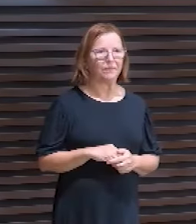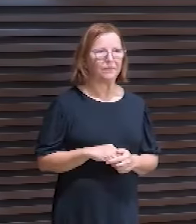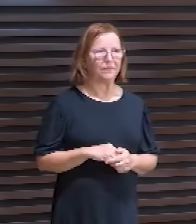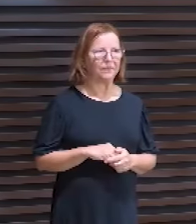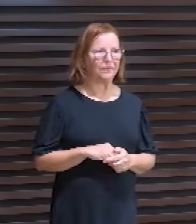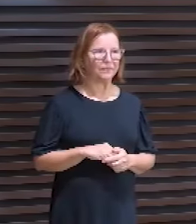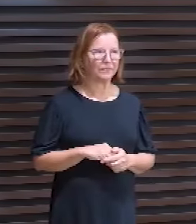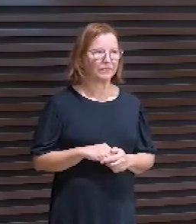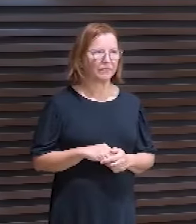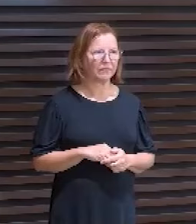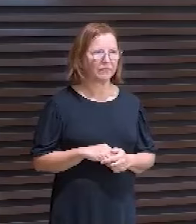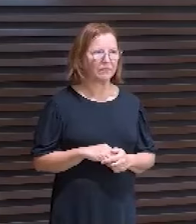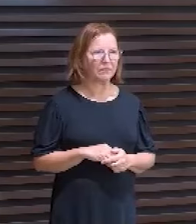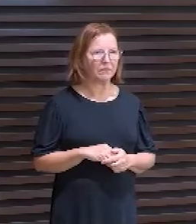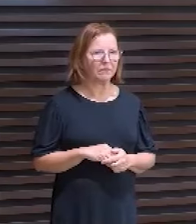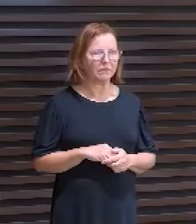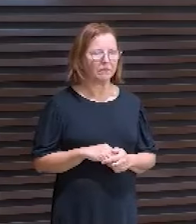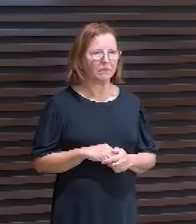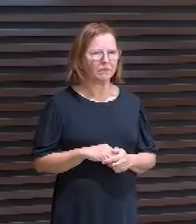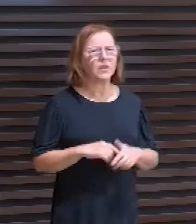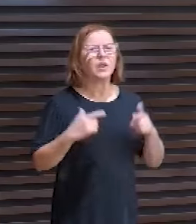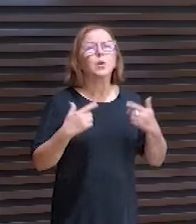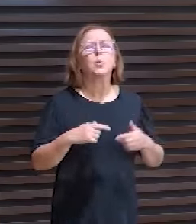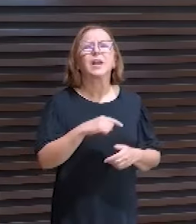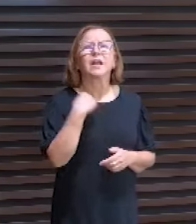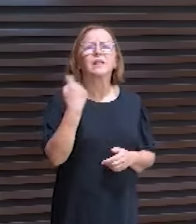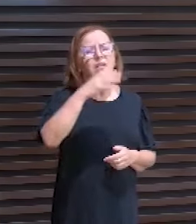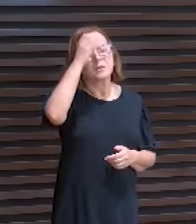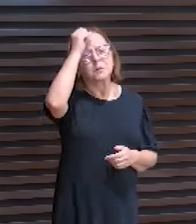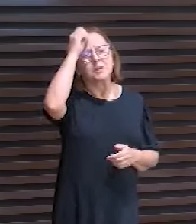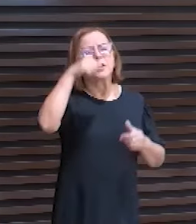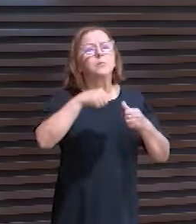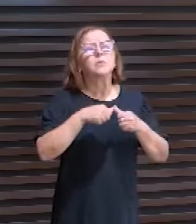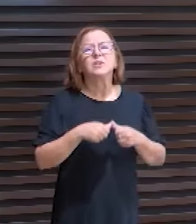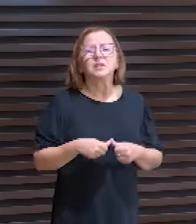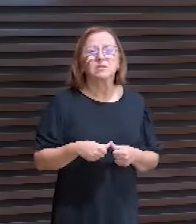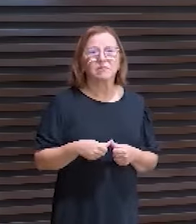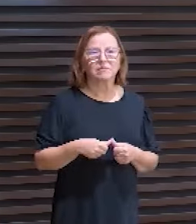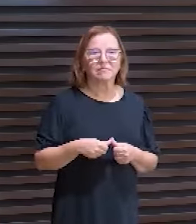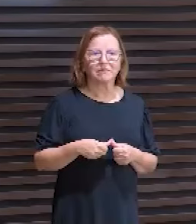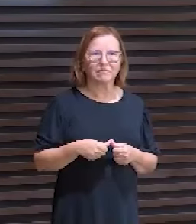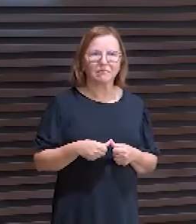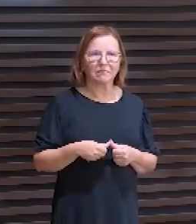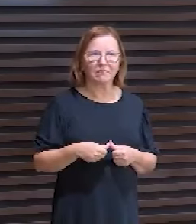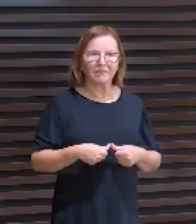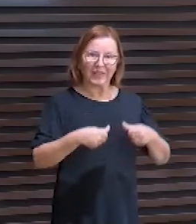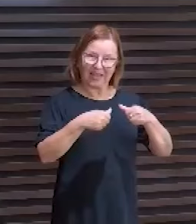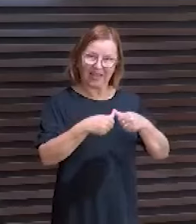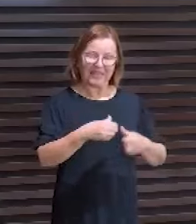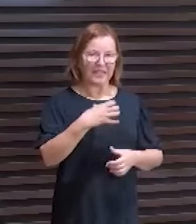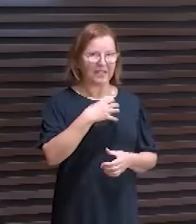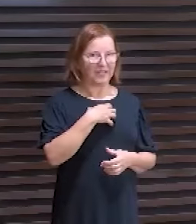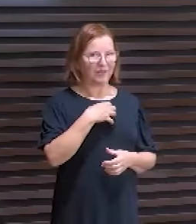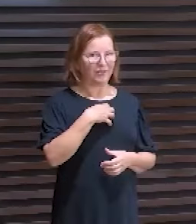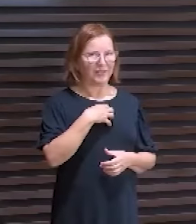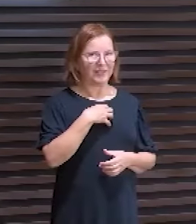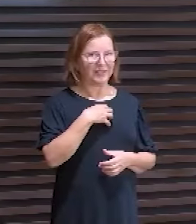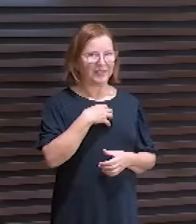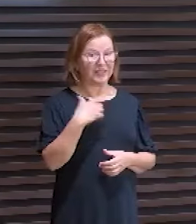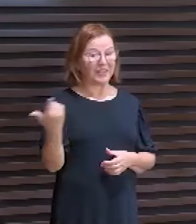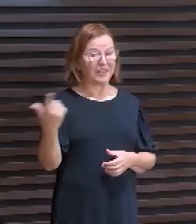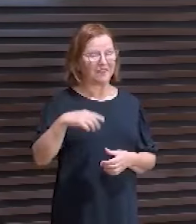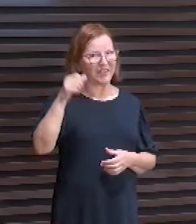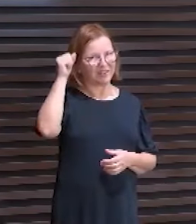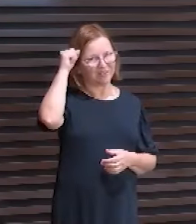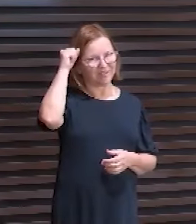mãe onde Nós aprendemos isso Essa é a natureza de Adão